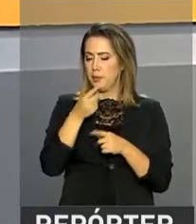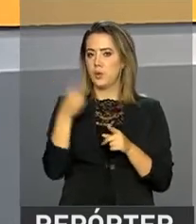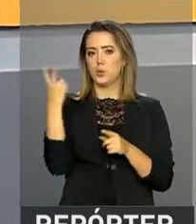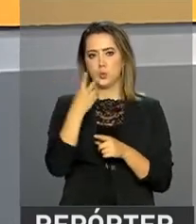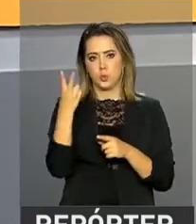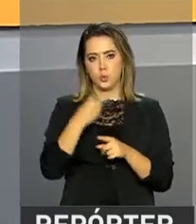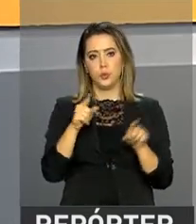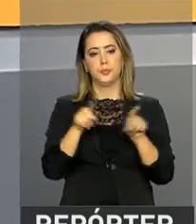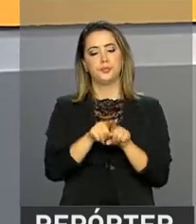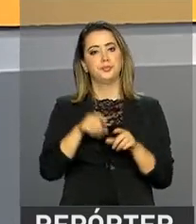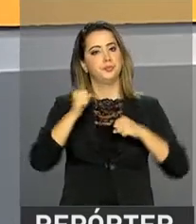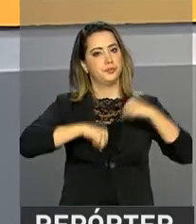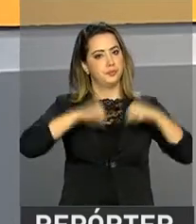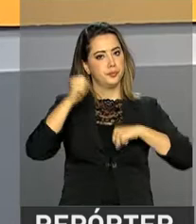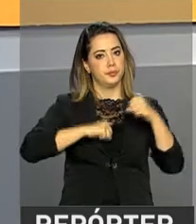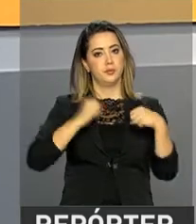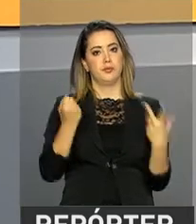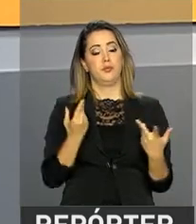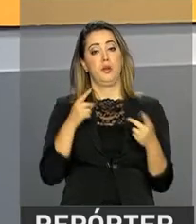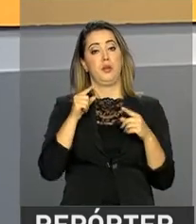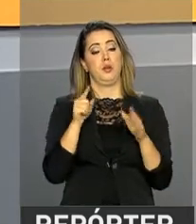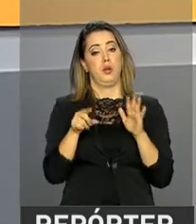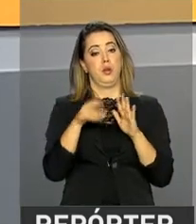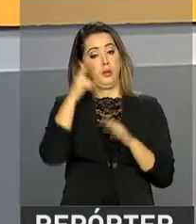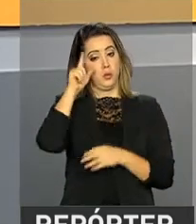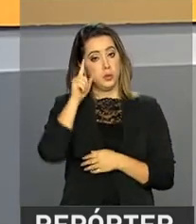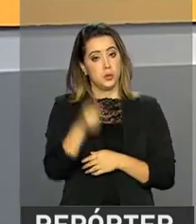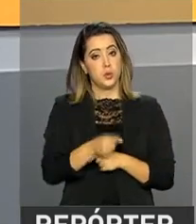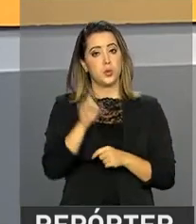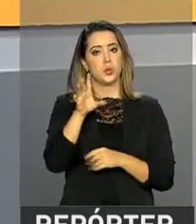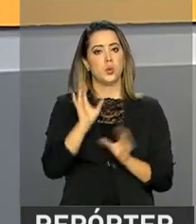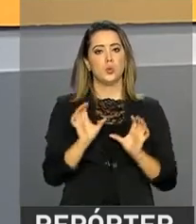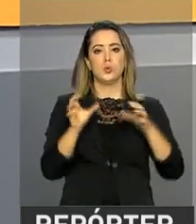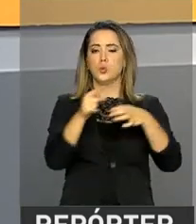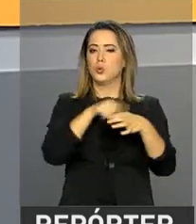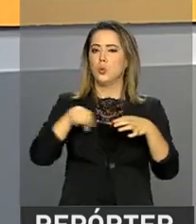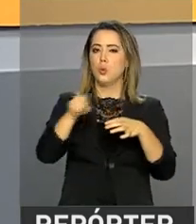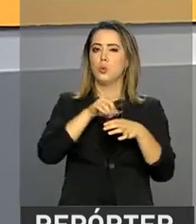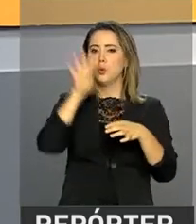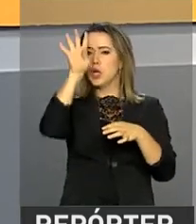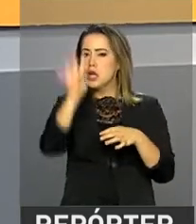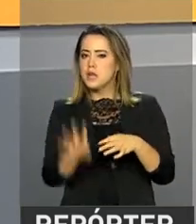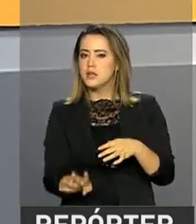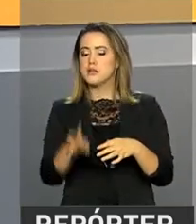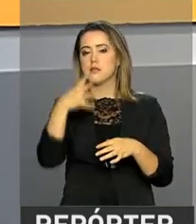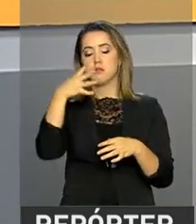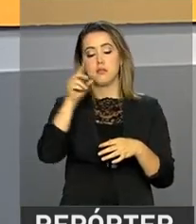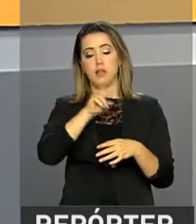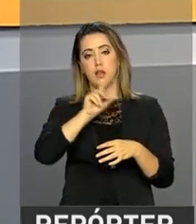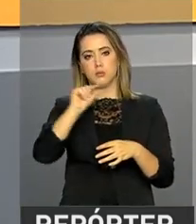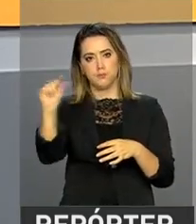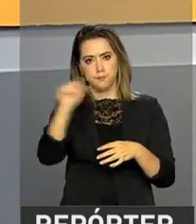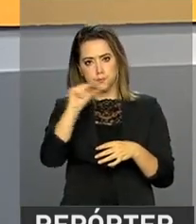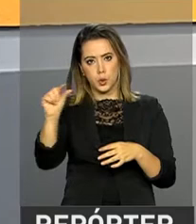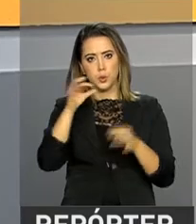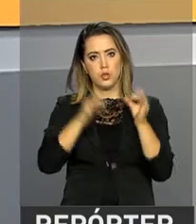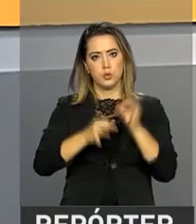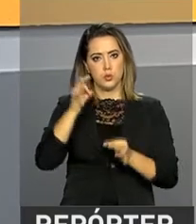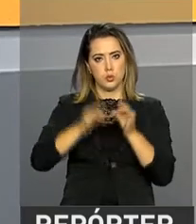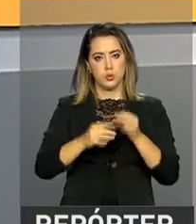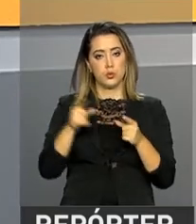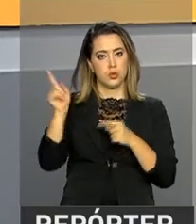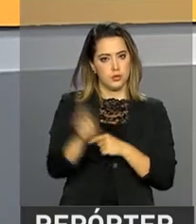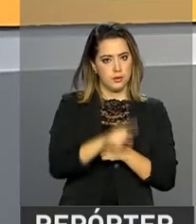os medicamentos foram fabricados. A medida vale somente para os produtos e laboratórios citados na decisão. Para conhecer